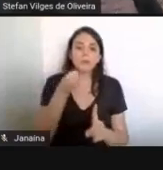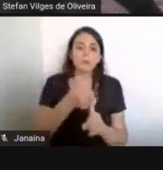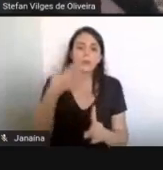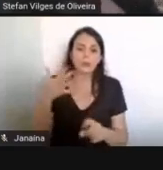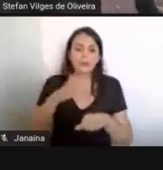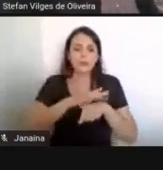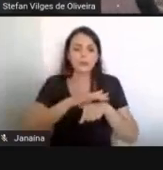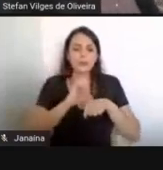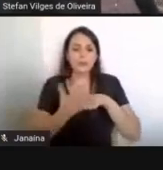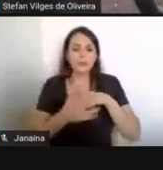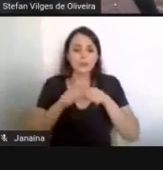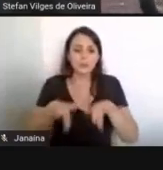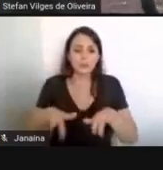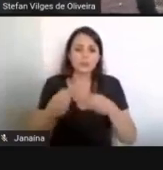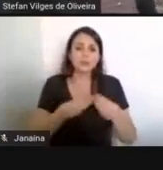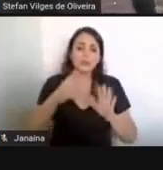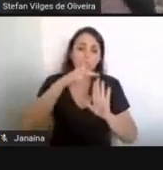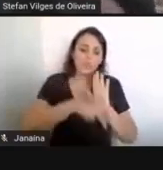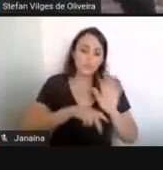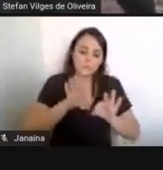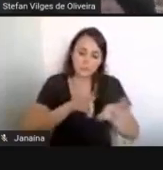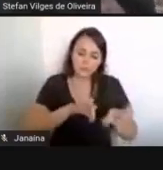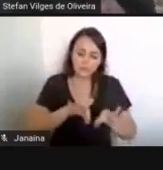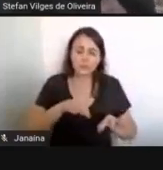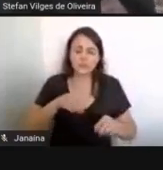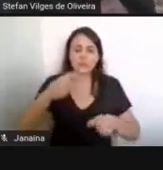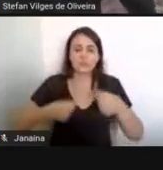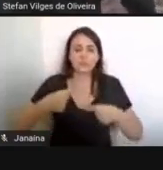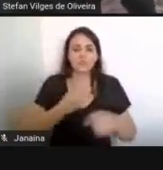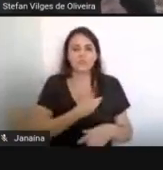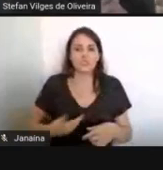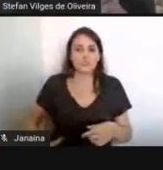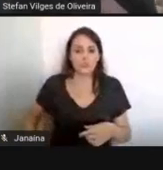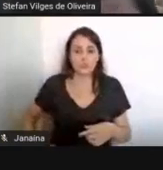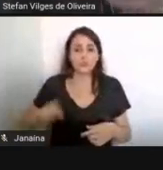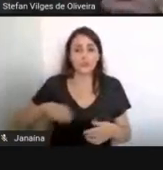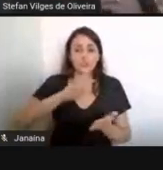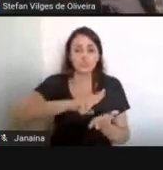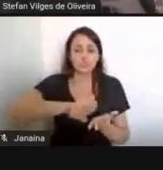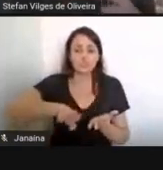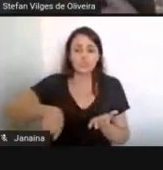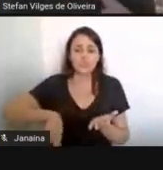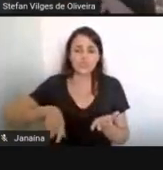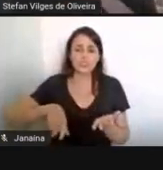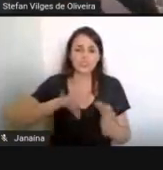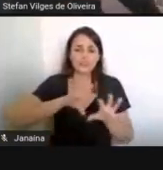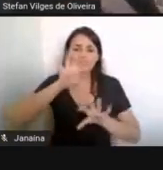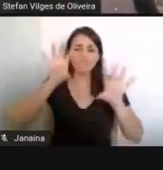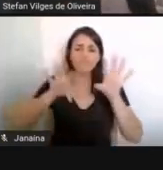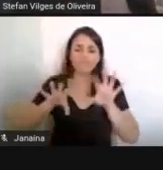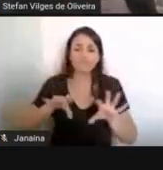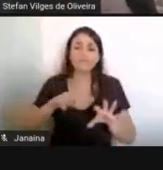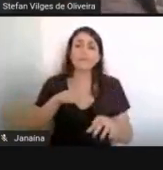de planejamento das políticas públicas dentro de diferentes cenários de vulnerabilidade que afetam